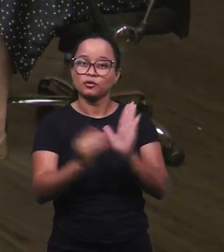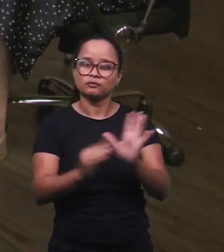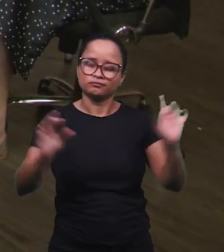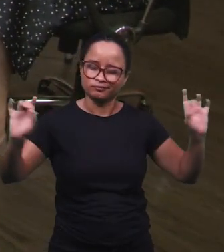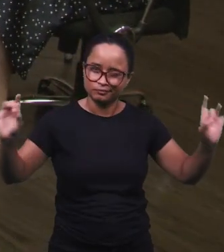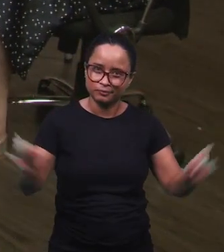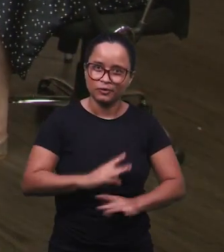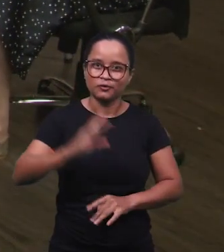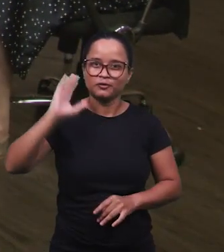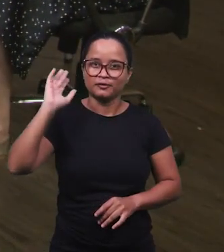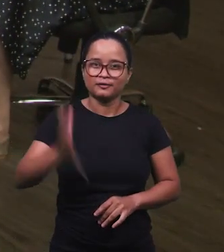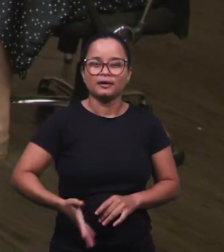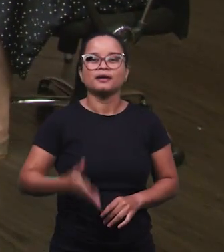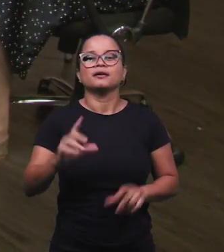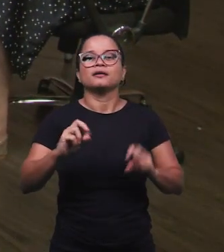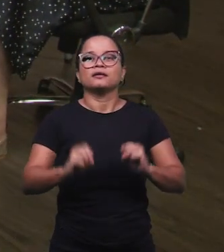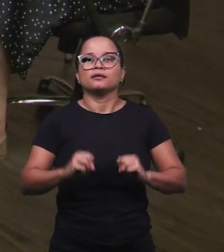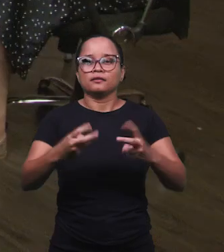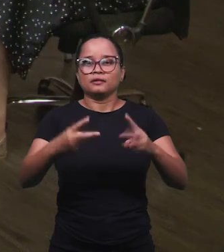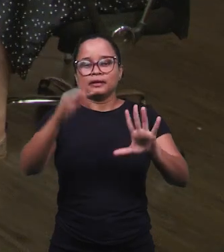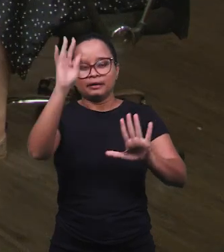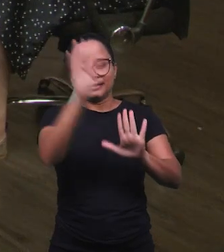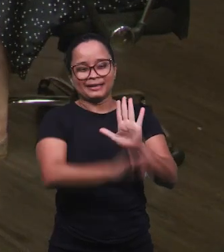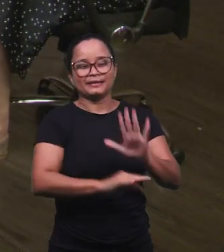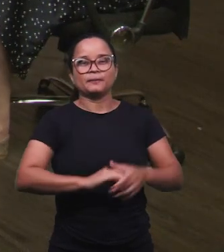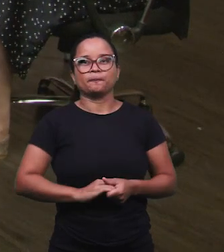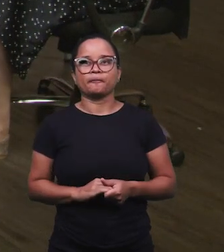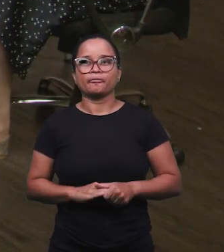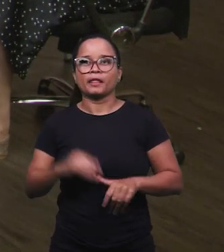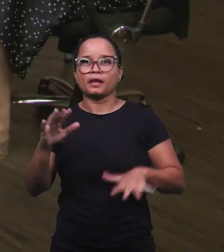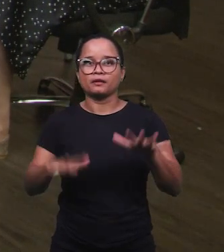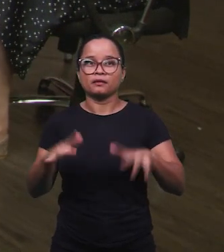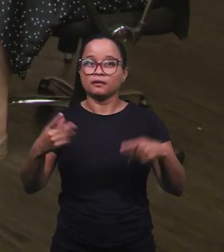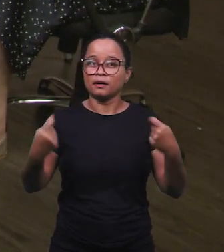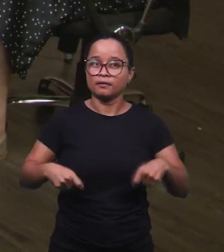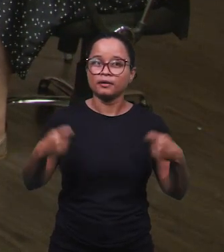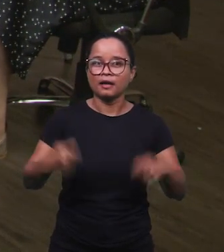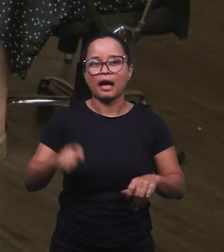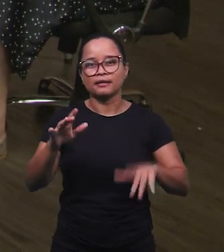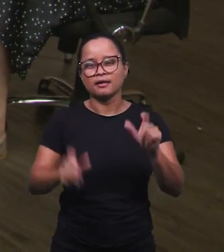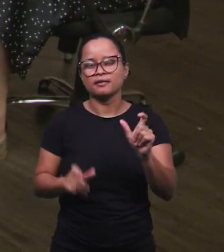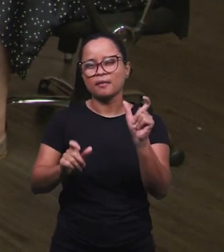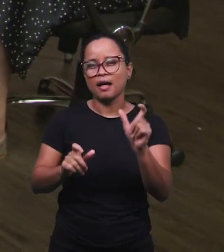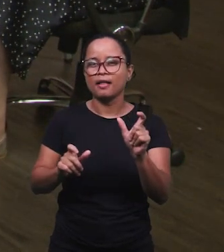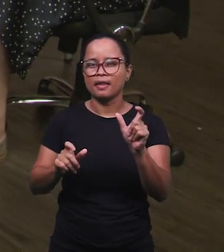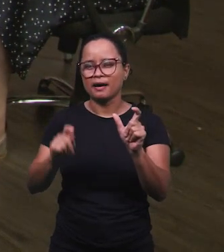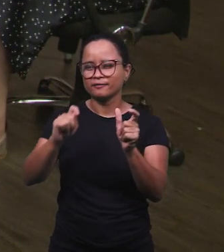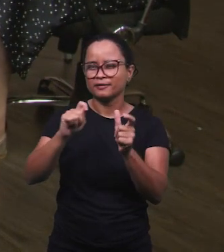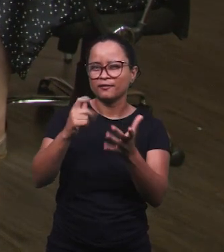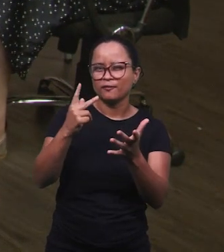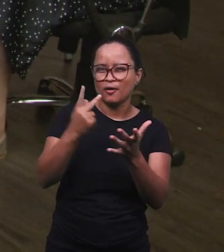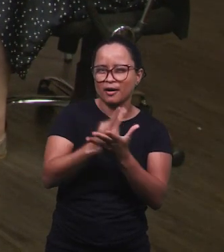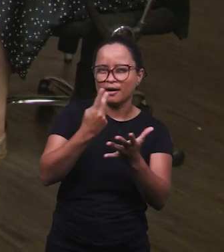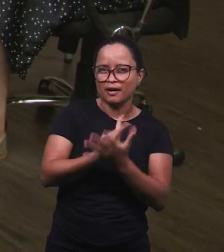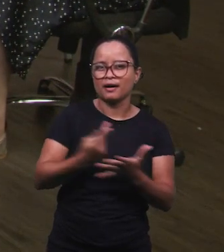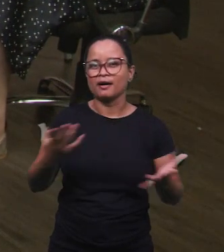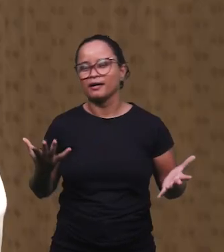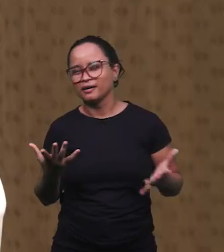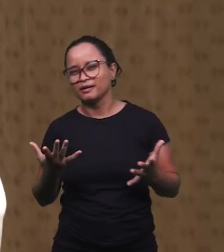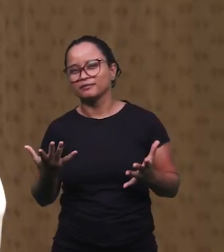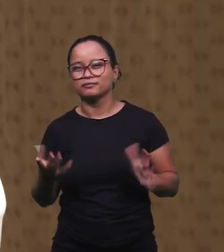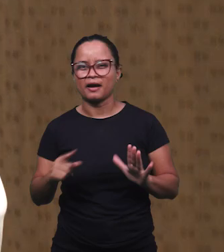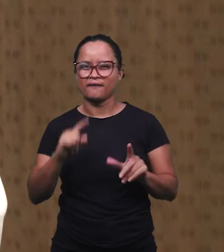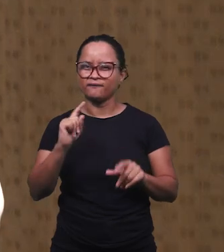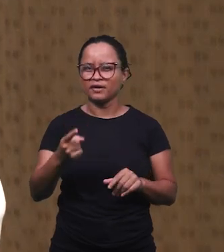já está tudo pronto, o link, o texto. Você às vezes não precisa, eu vou errar uma palavra, vou escrever uma vírgula. Já está